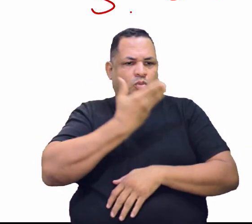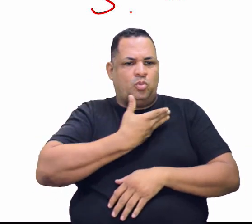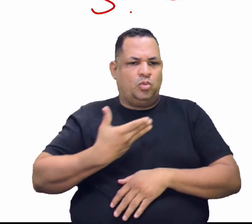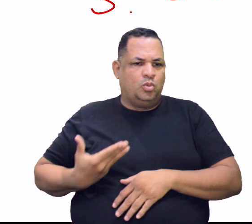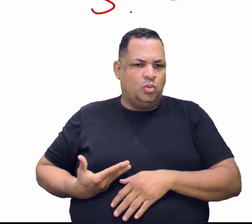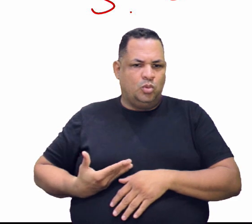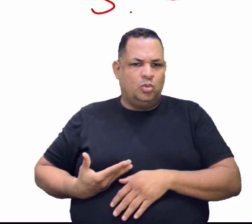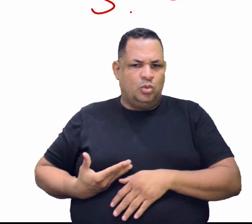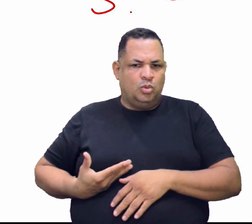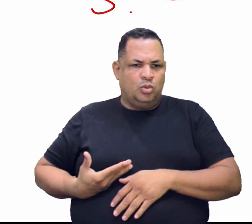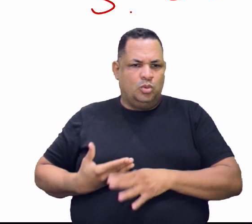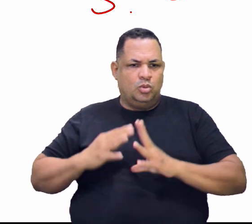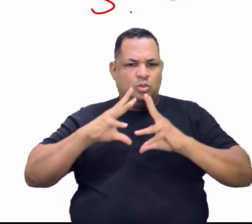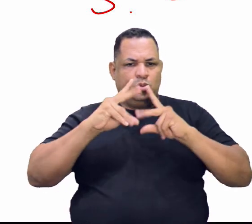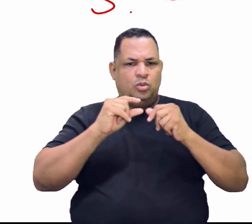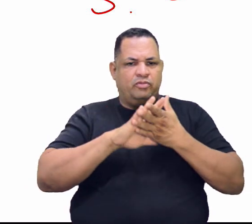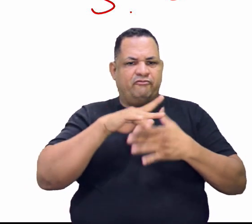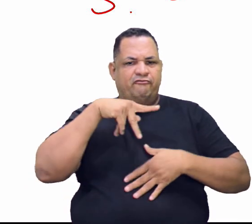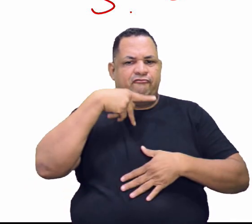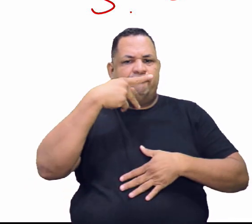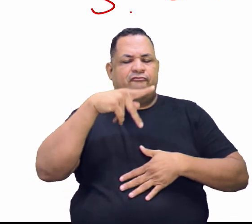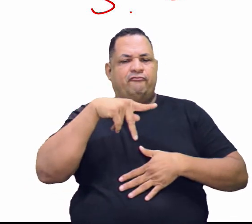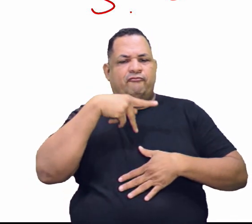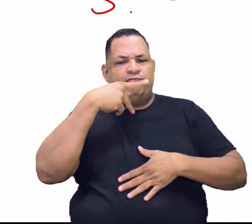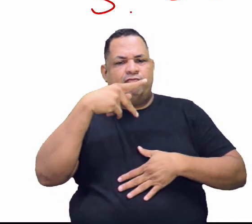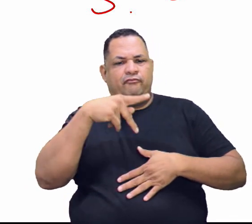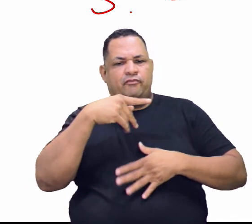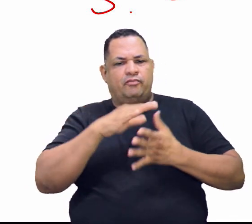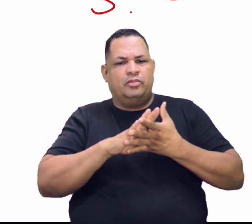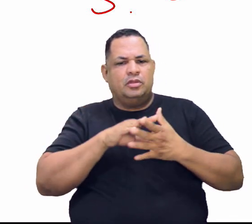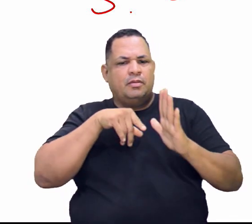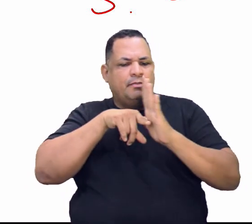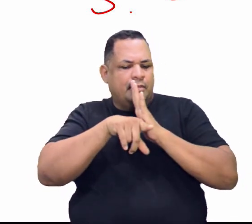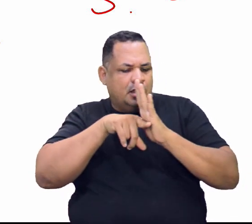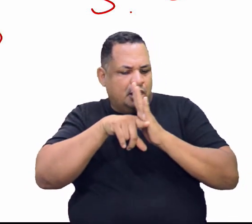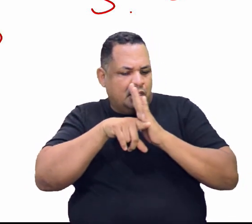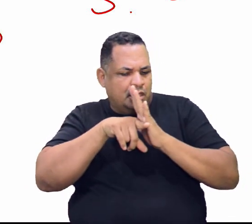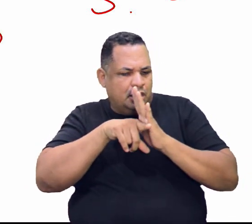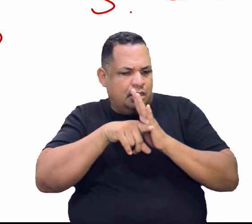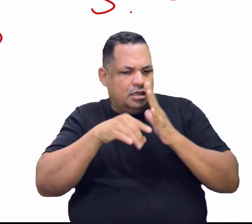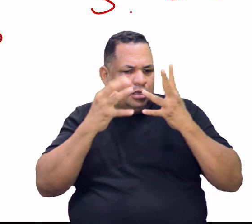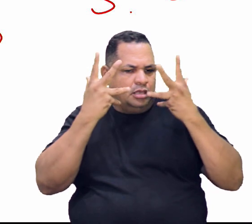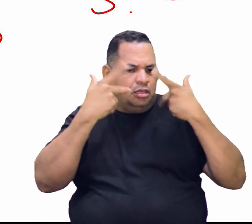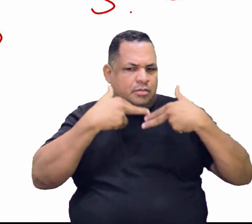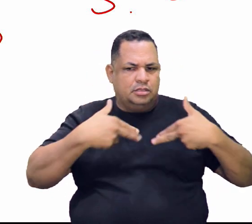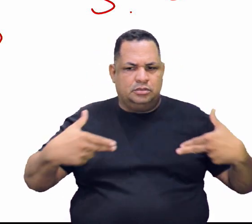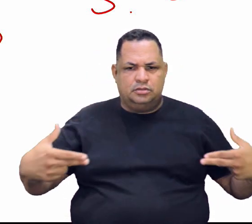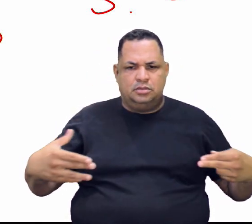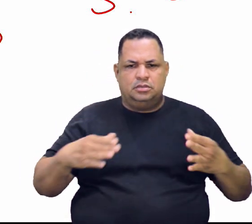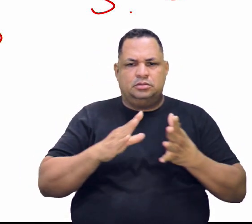governo, todos tratando de zoologia,